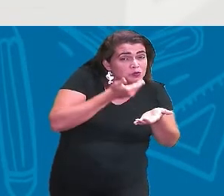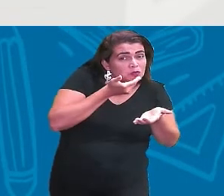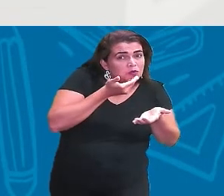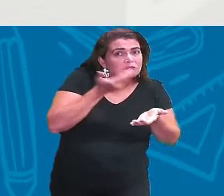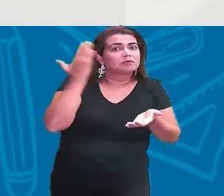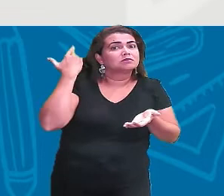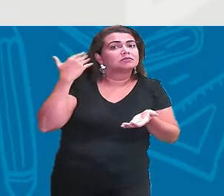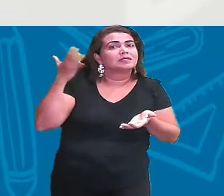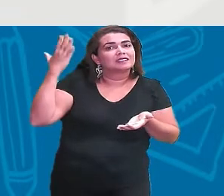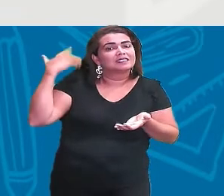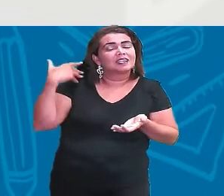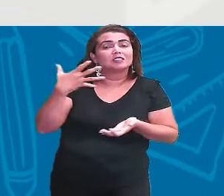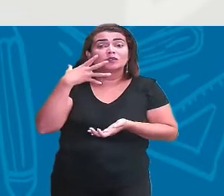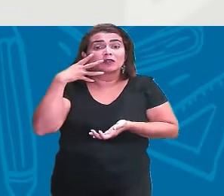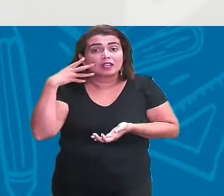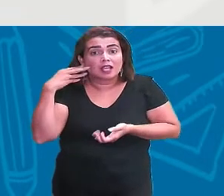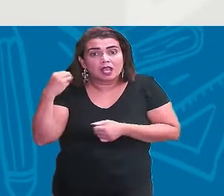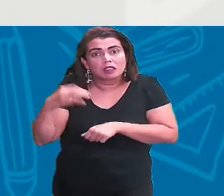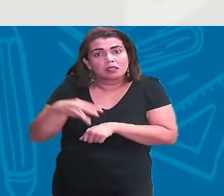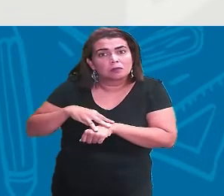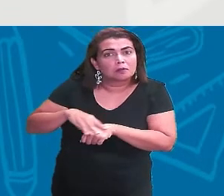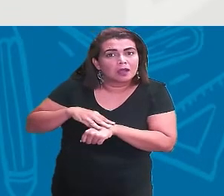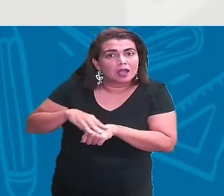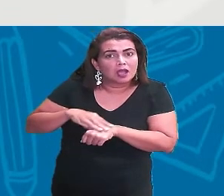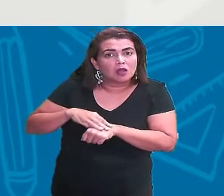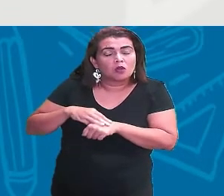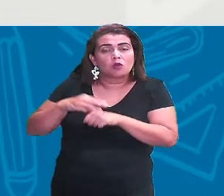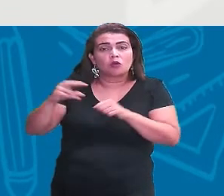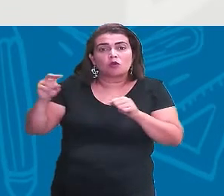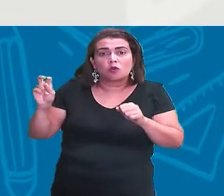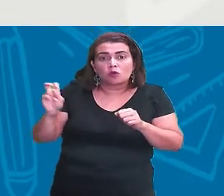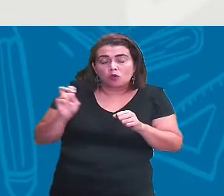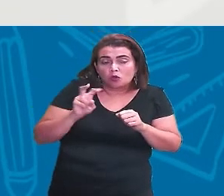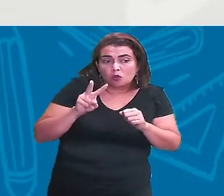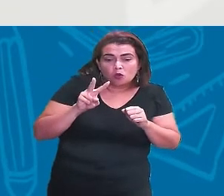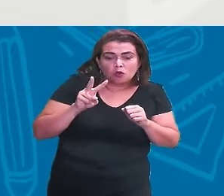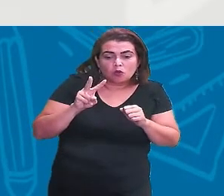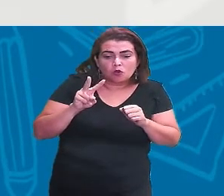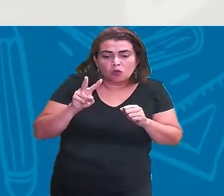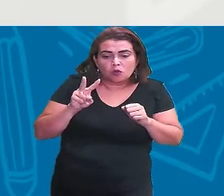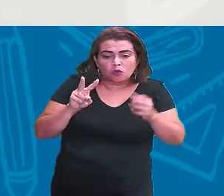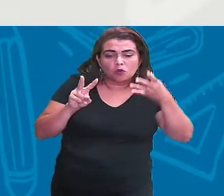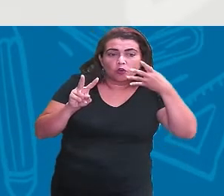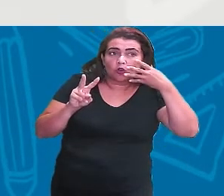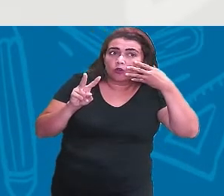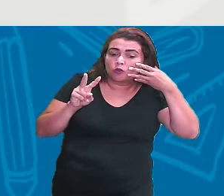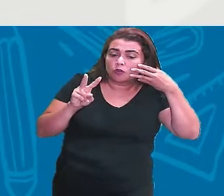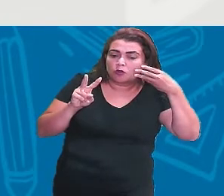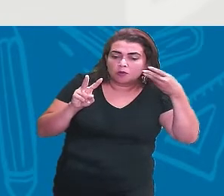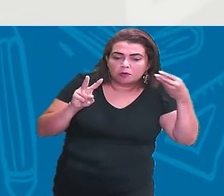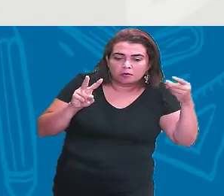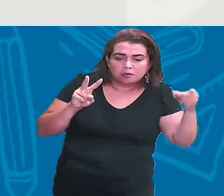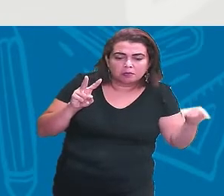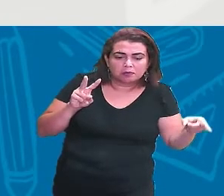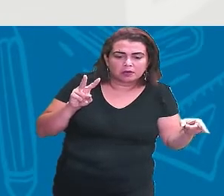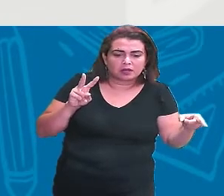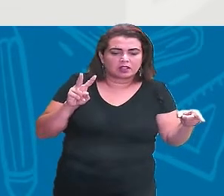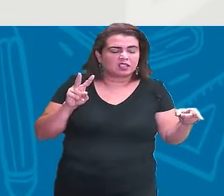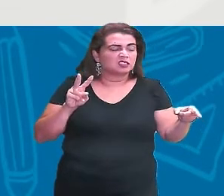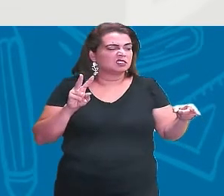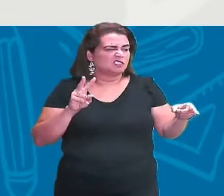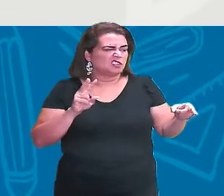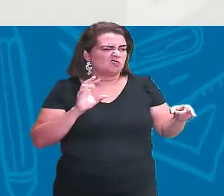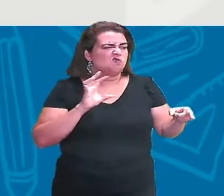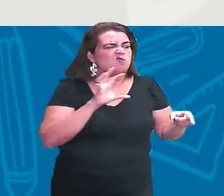uma vez um gato marrom. Olhou para a gata e fez ron-ron. Era